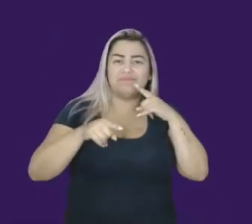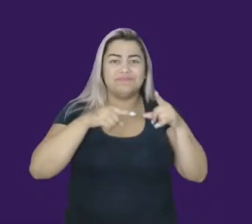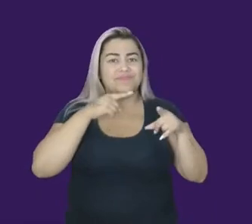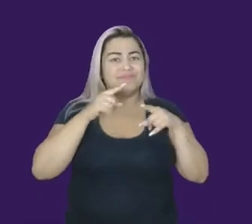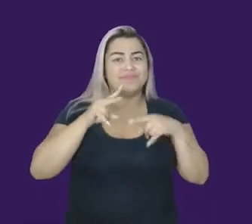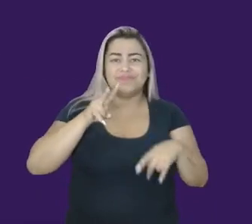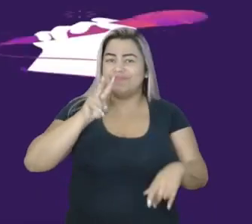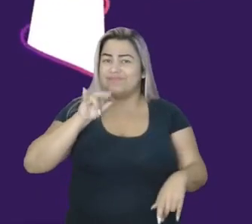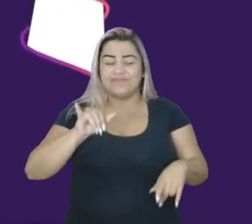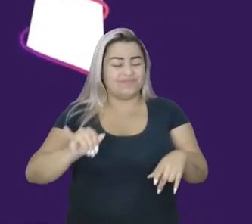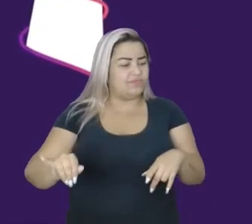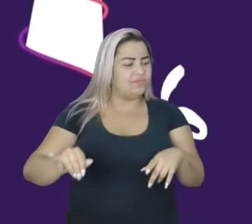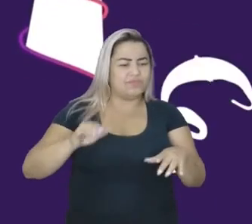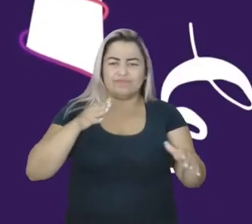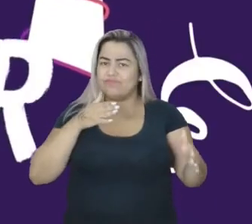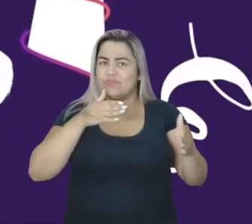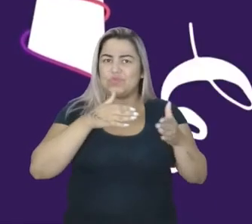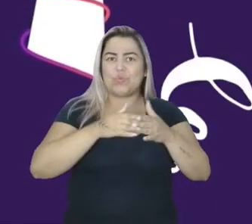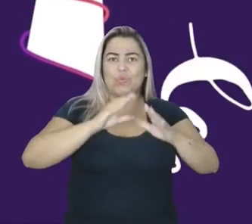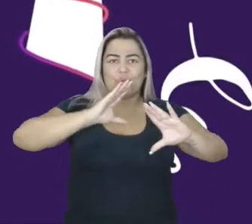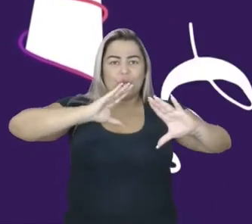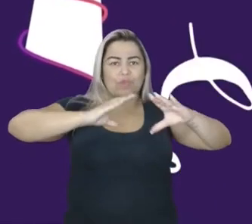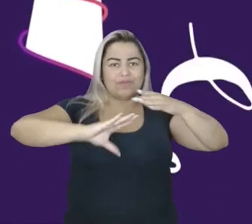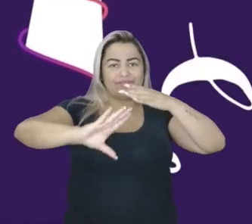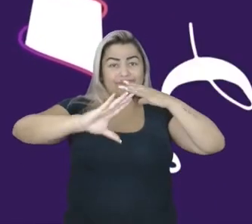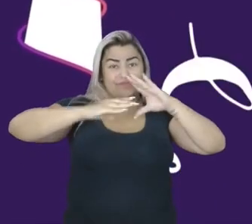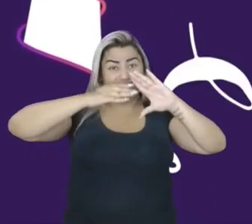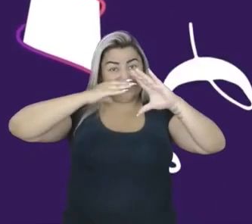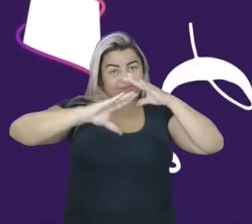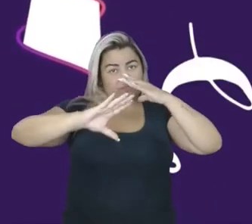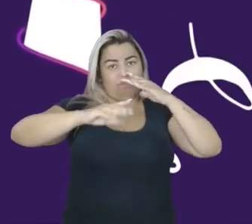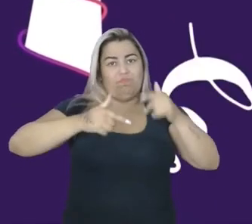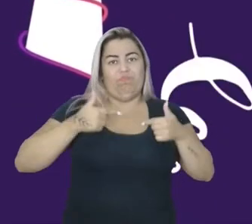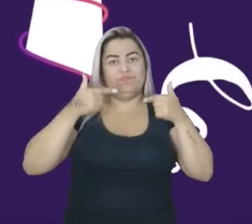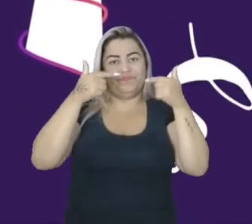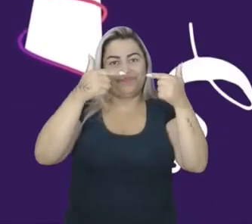Ninguém vai me impedir de cantar e lutar.